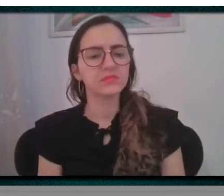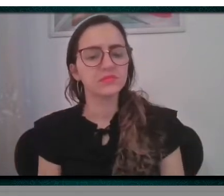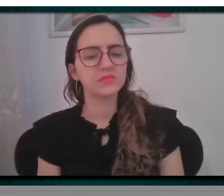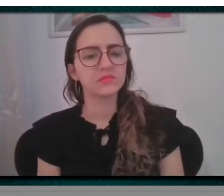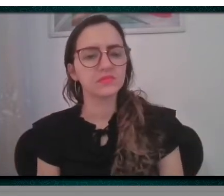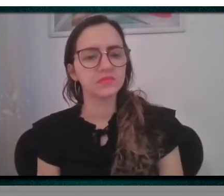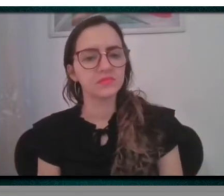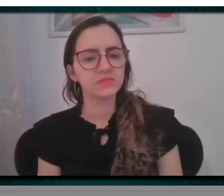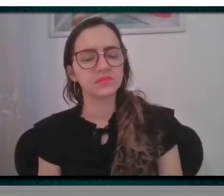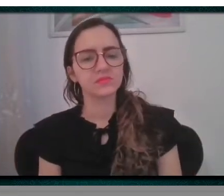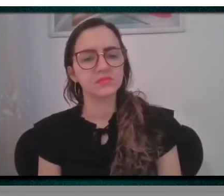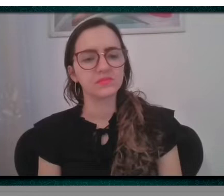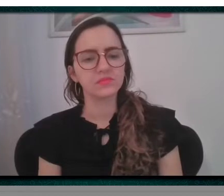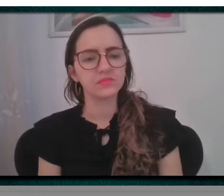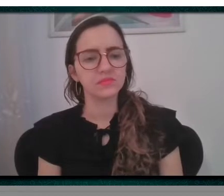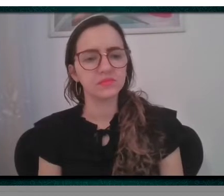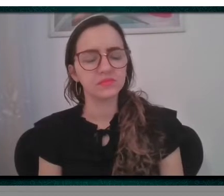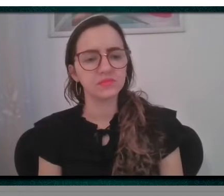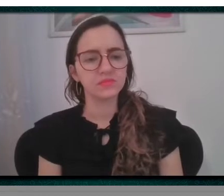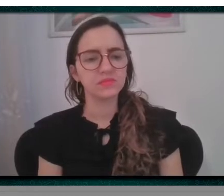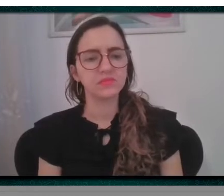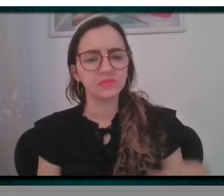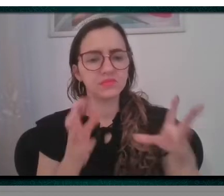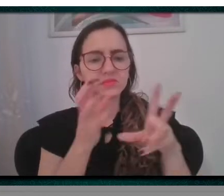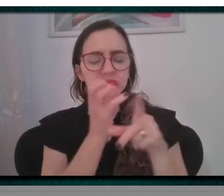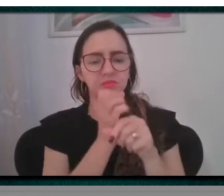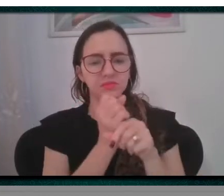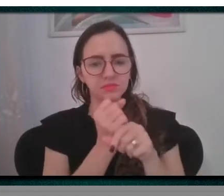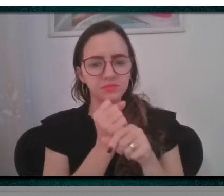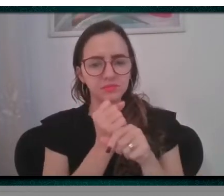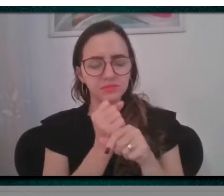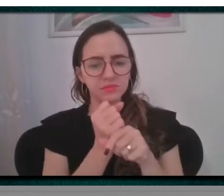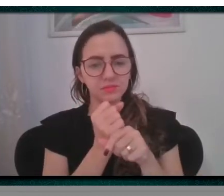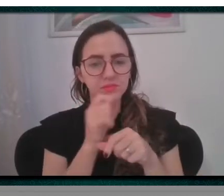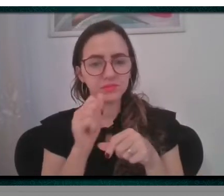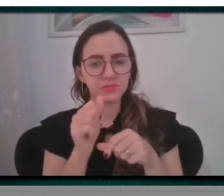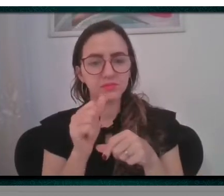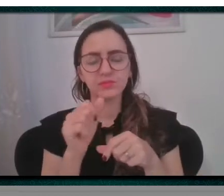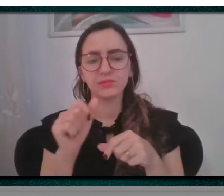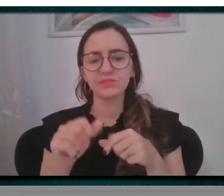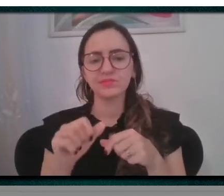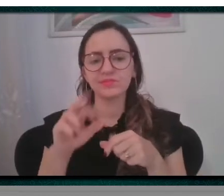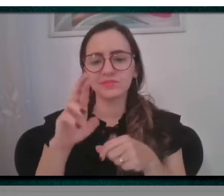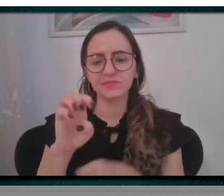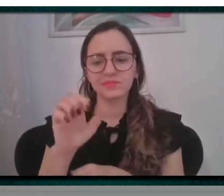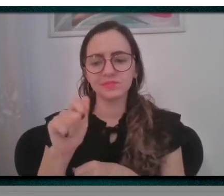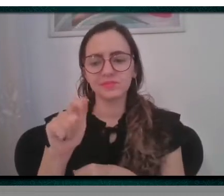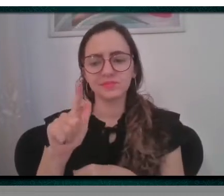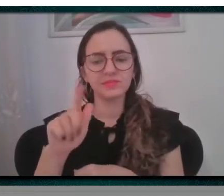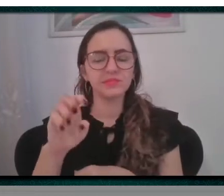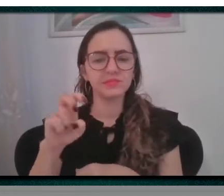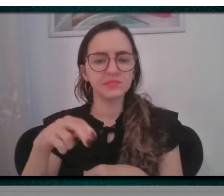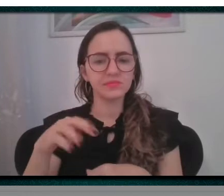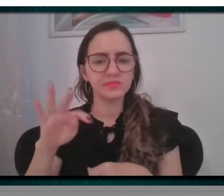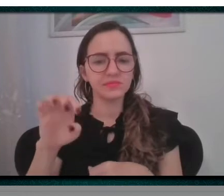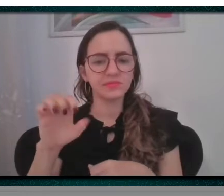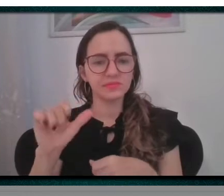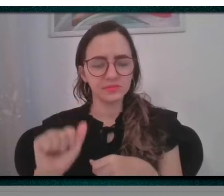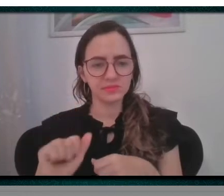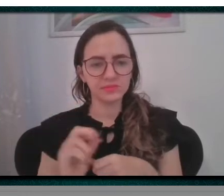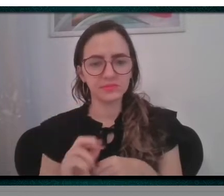pela concentração dos reagentes. No caso de cá, a gente coloca apenas a concentração do